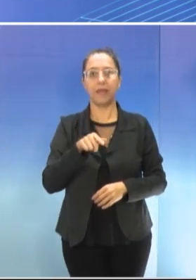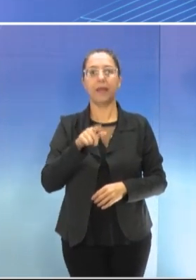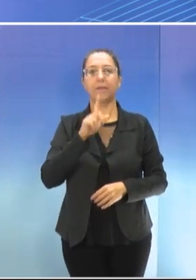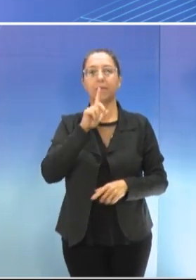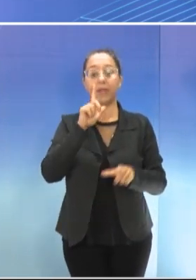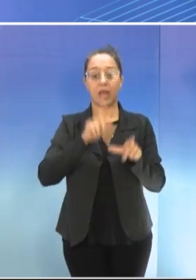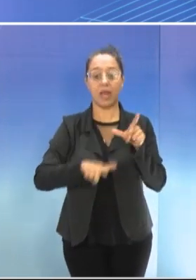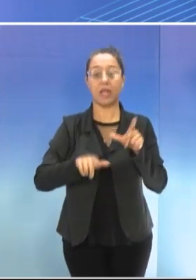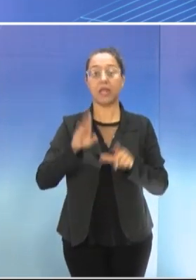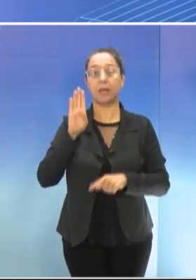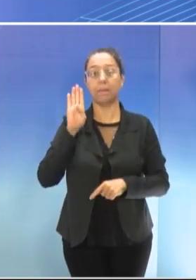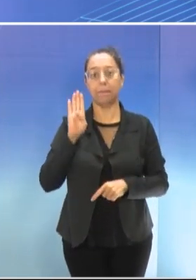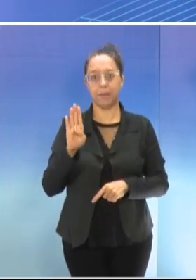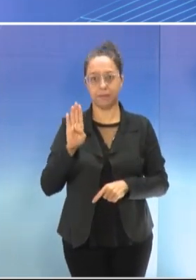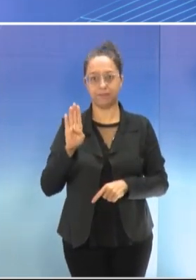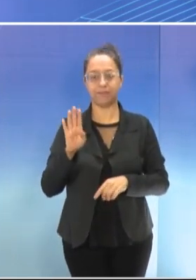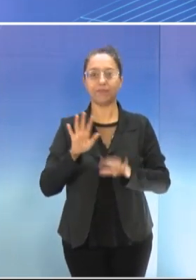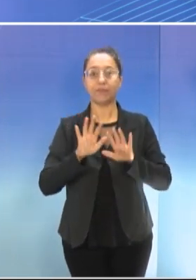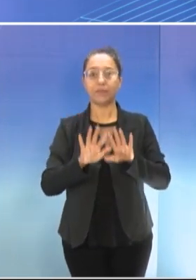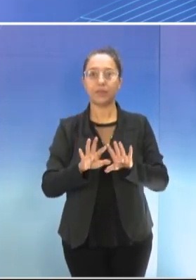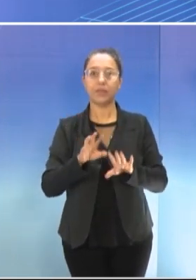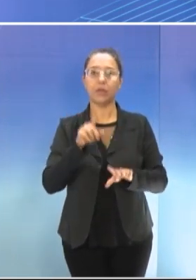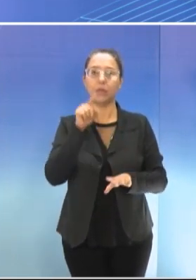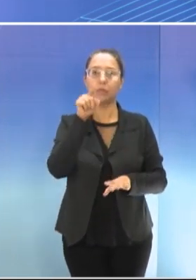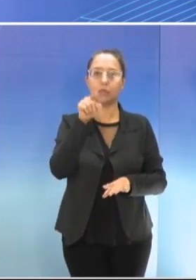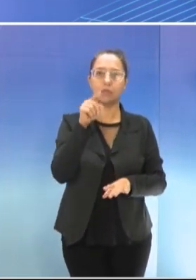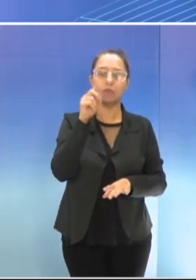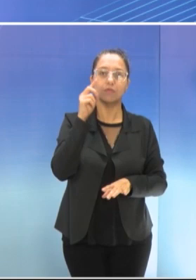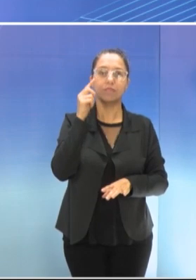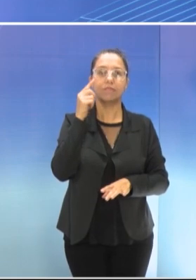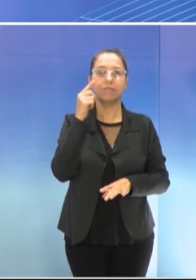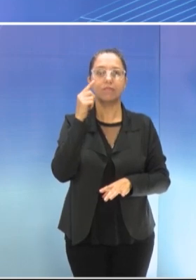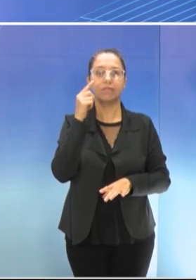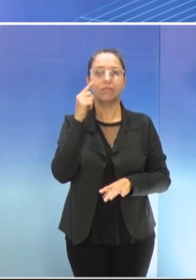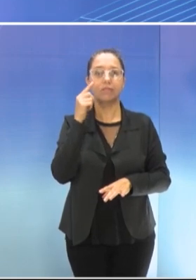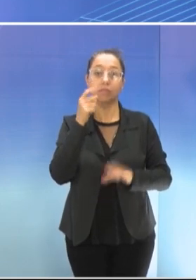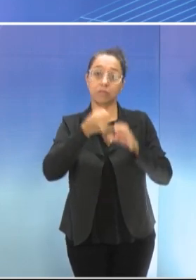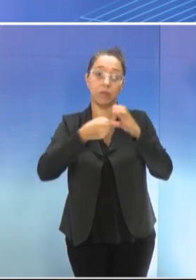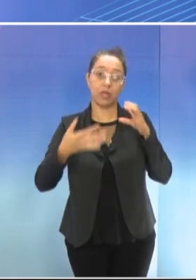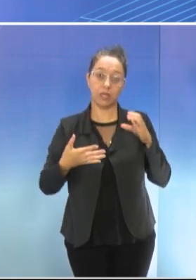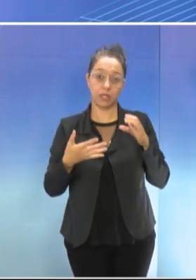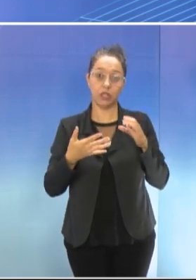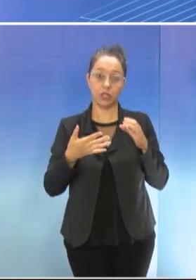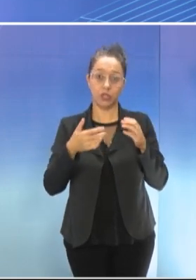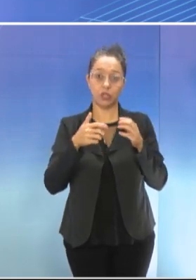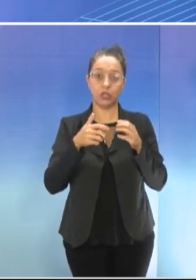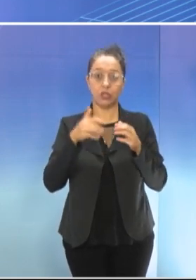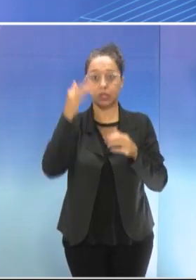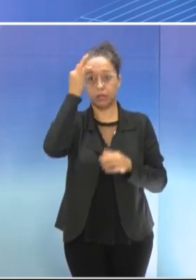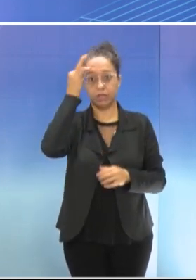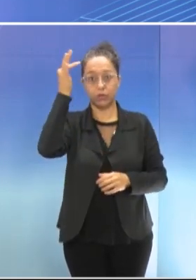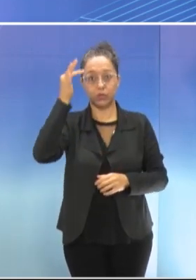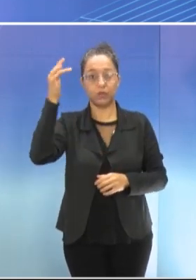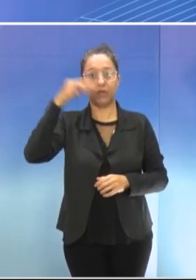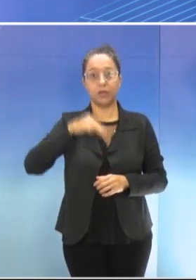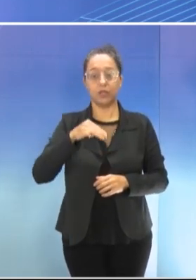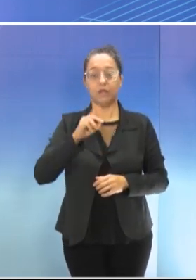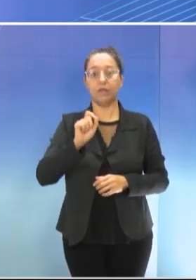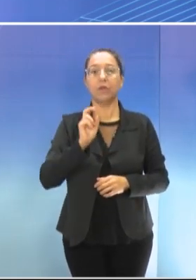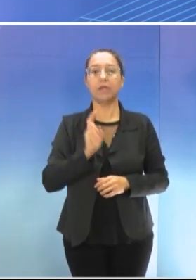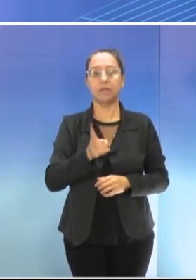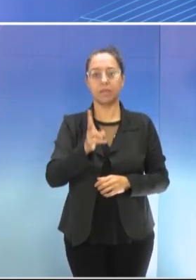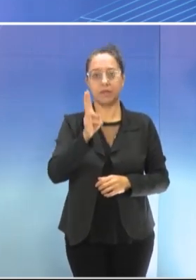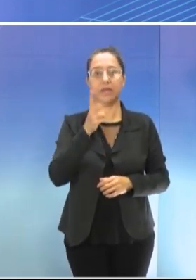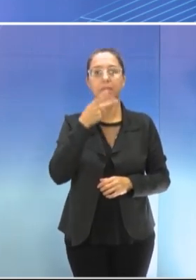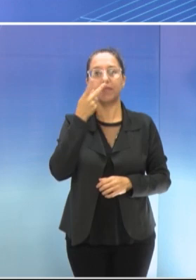moral, é a letra B. Lembrando que é muito fácil, dou aqui uma característica da filosofia